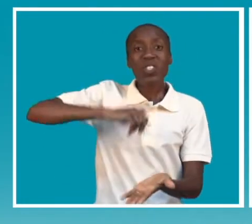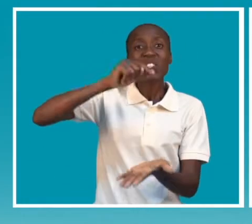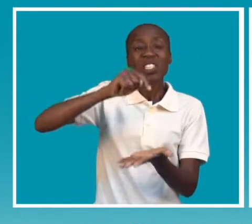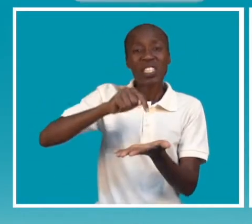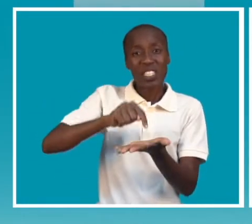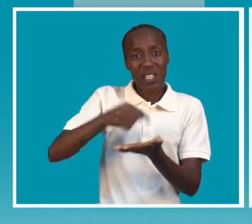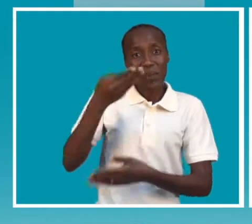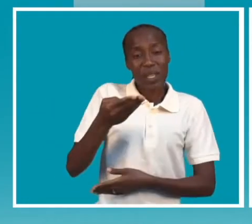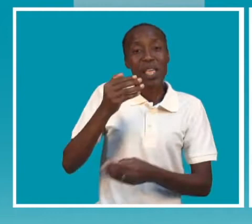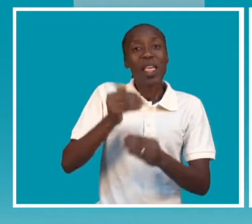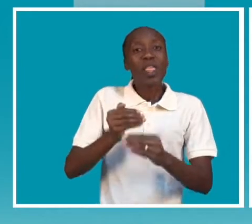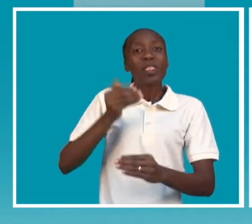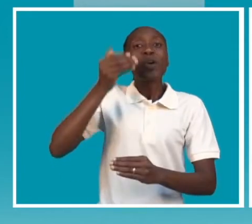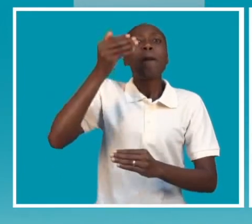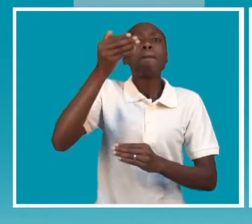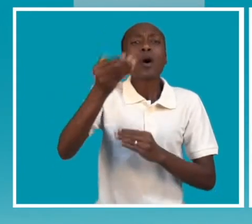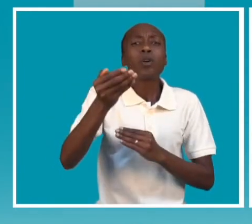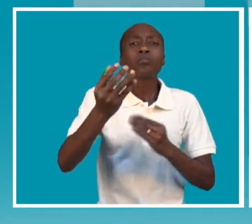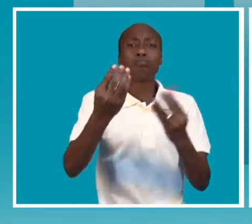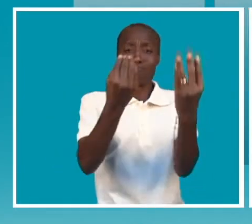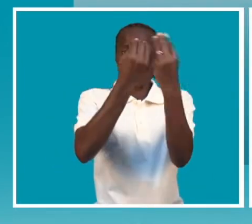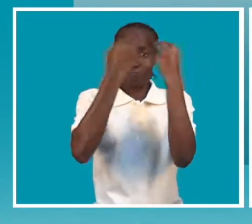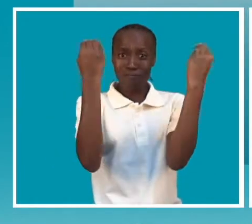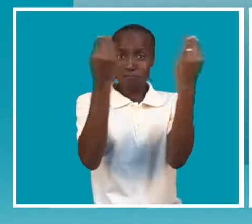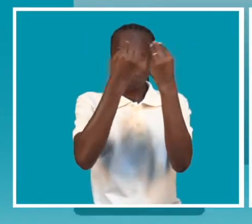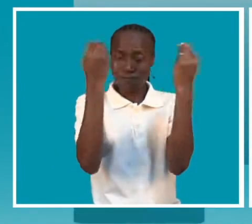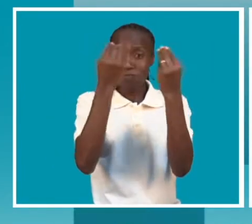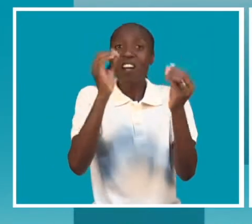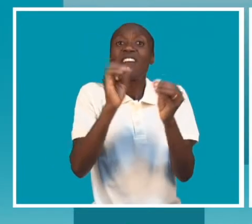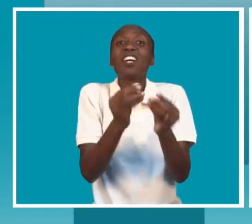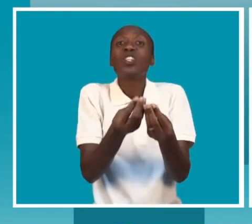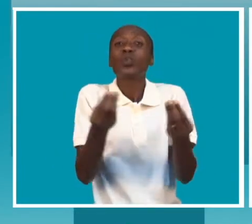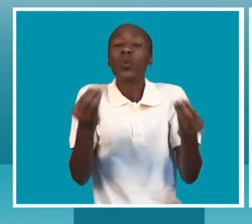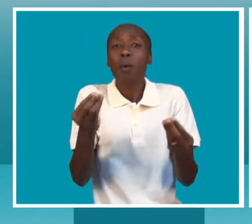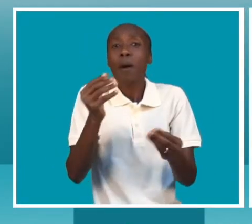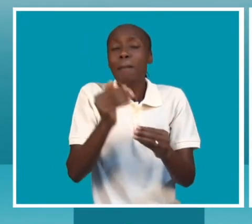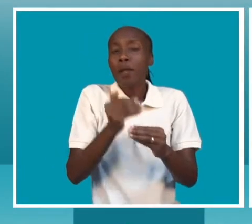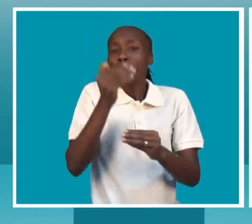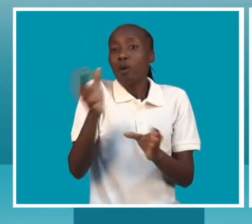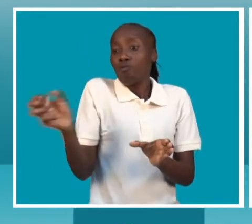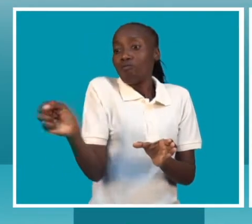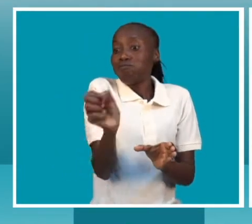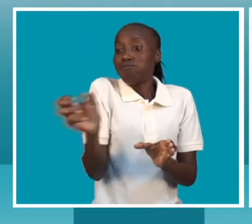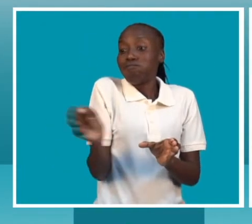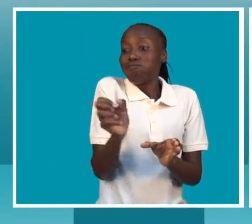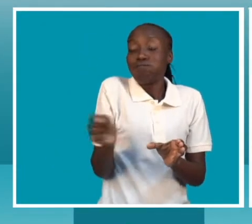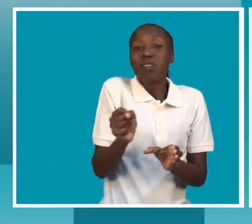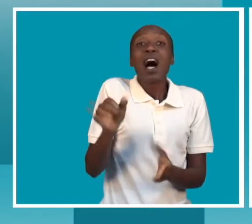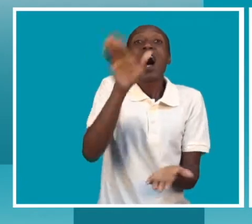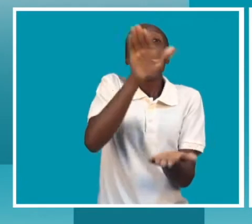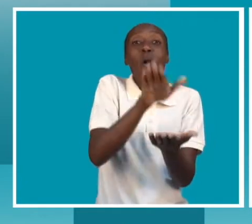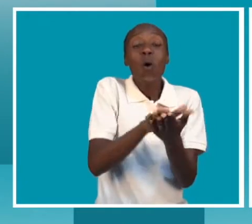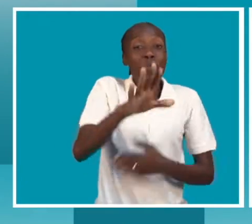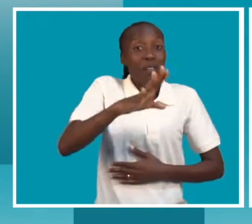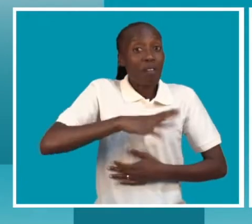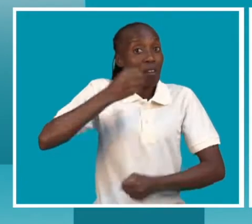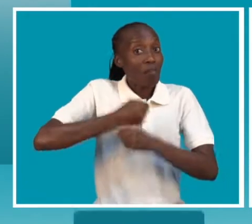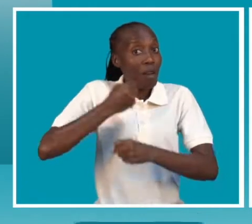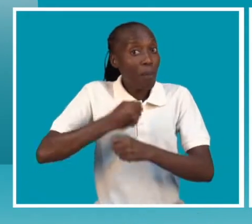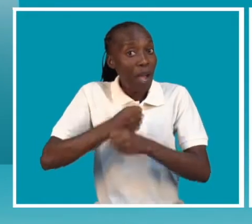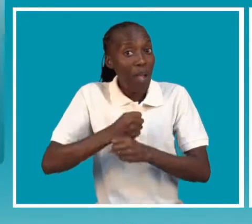depois da formação, que caminhamento tem essas pessoas? Se há um emprego, se há um